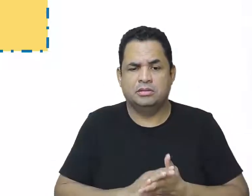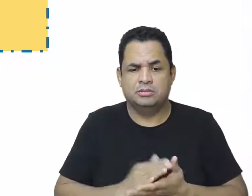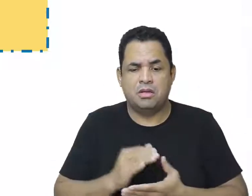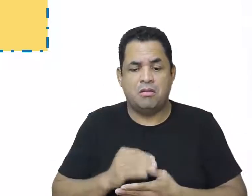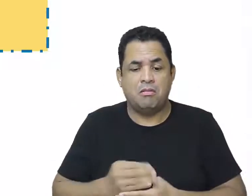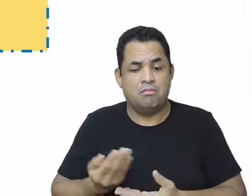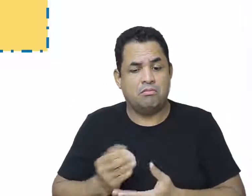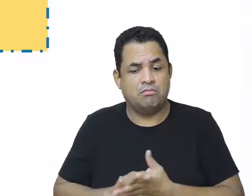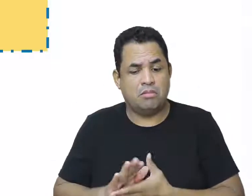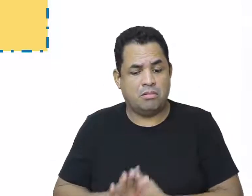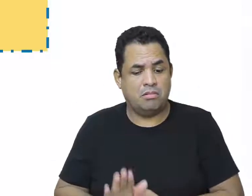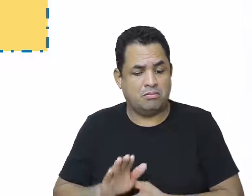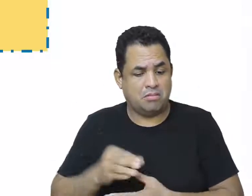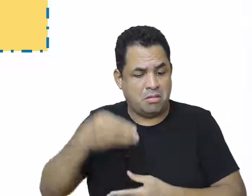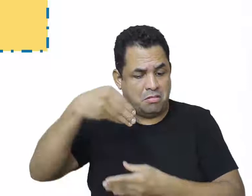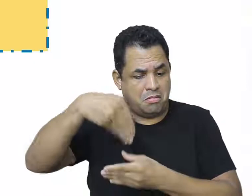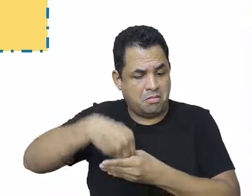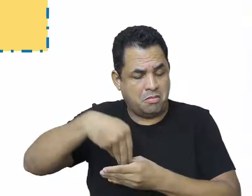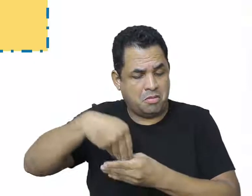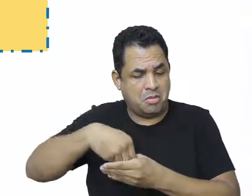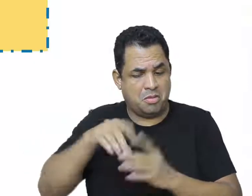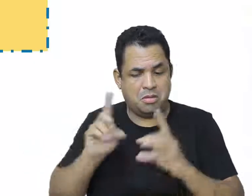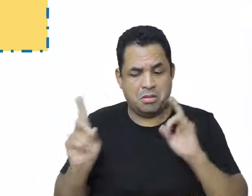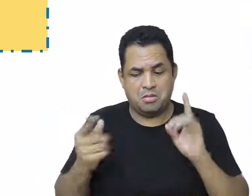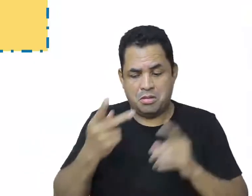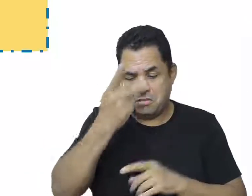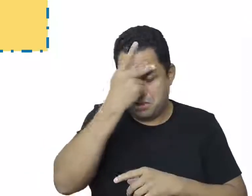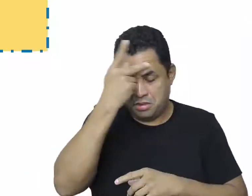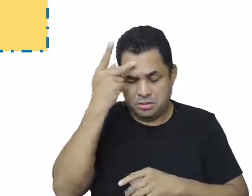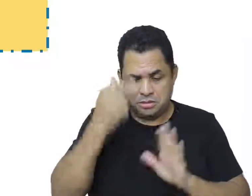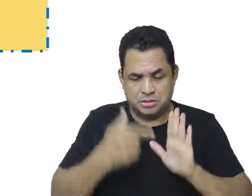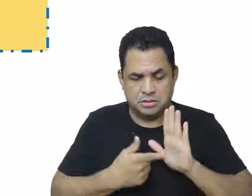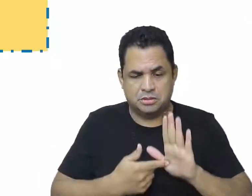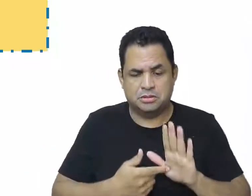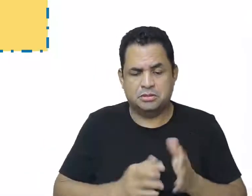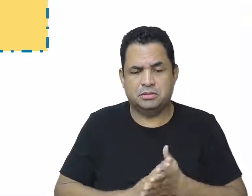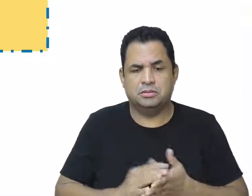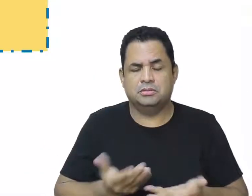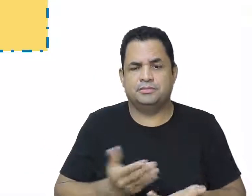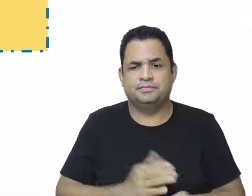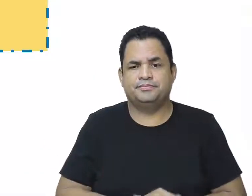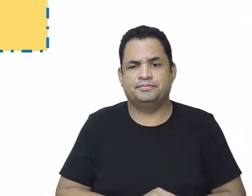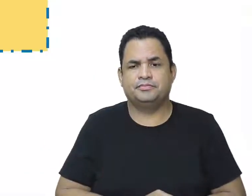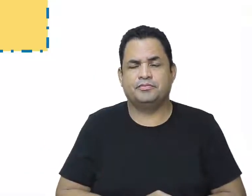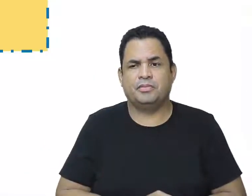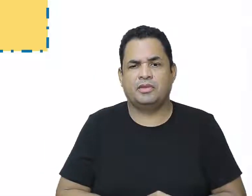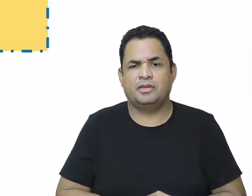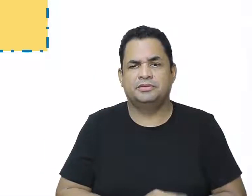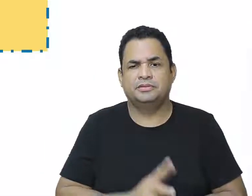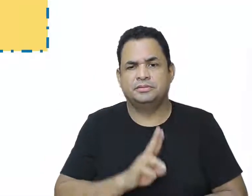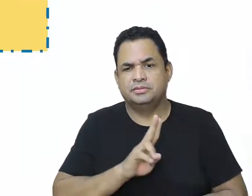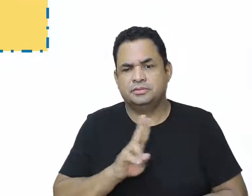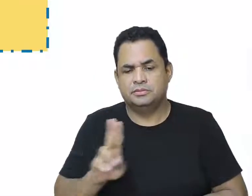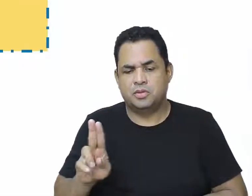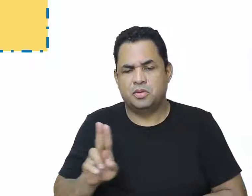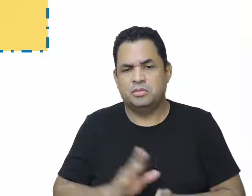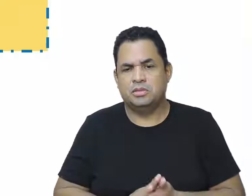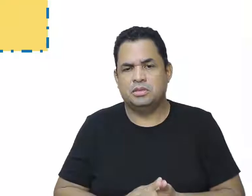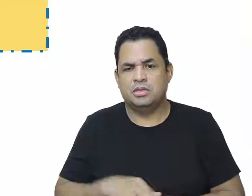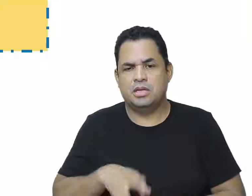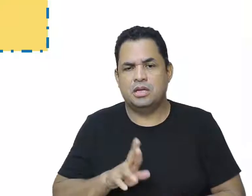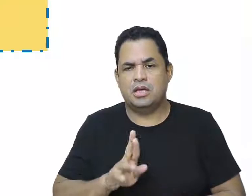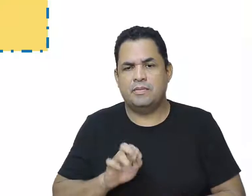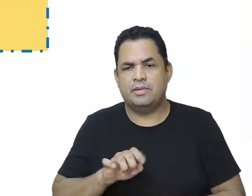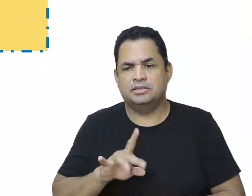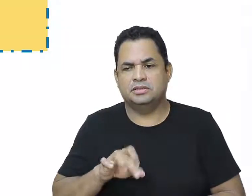elegeriam representantes que iriam, né, fazer isso por eles. Por isso o nome